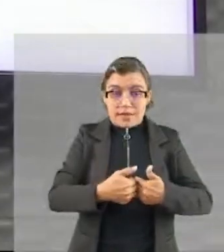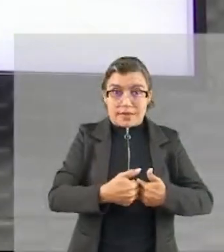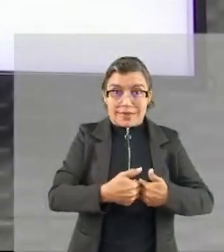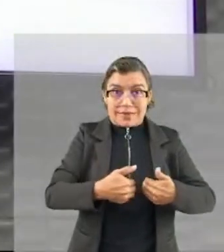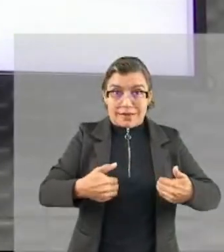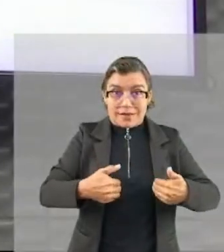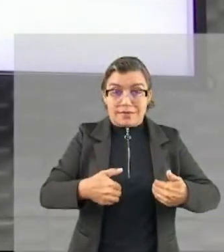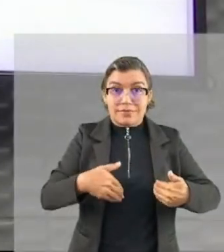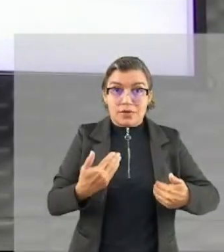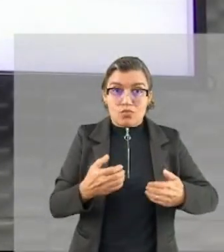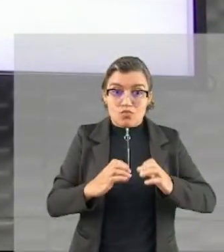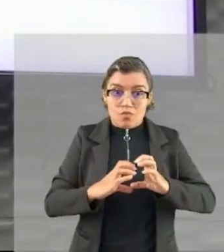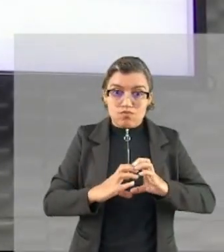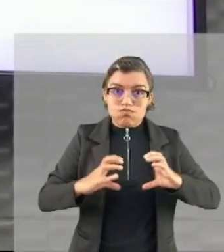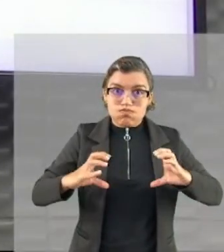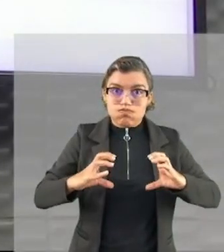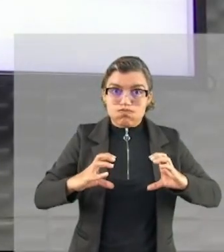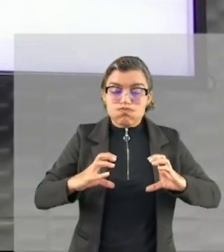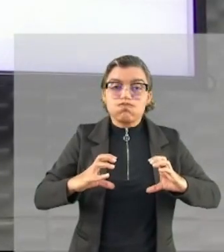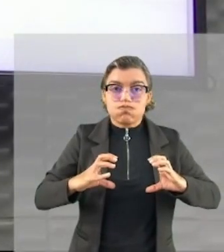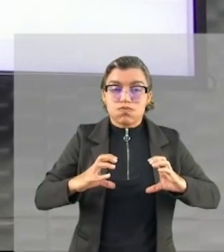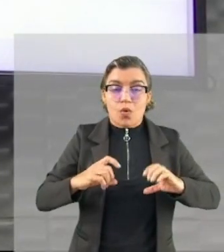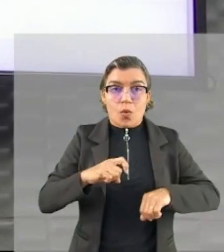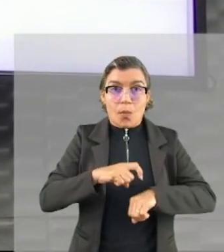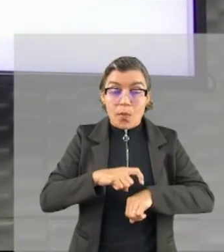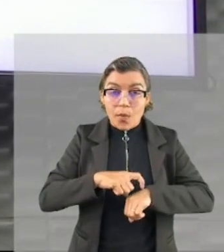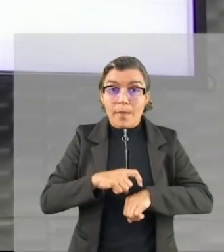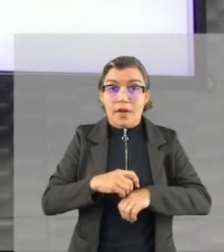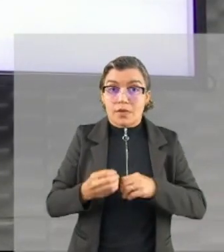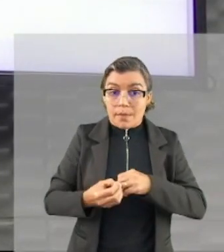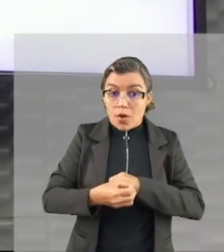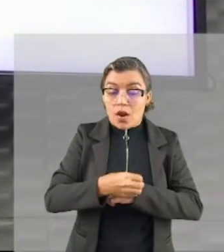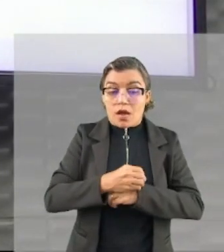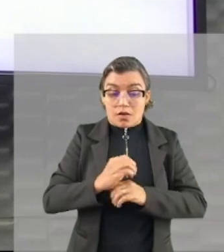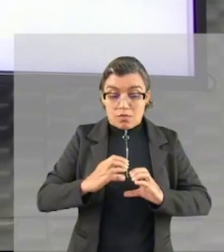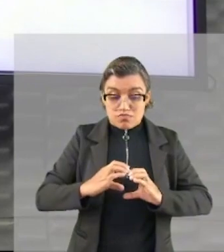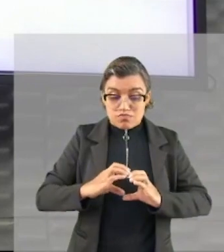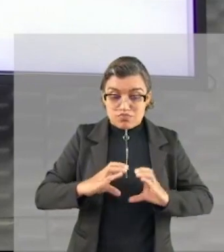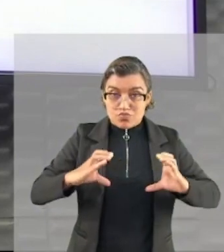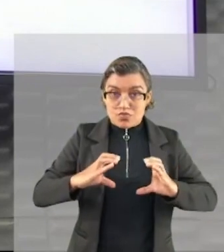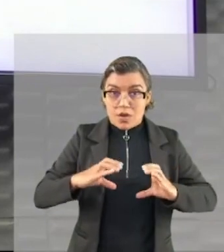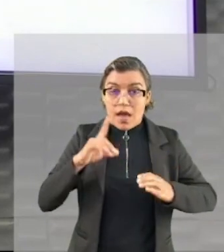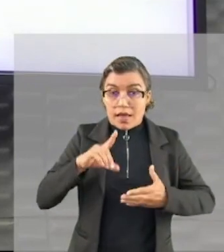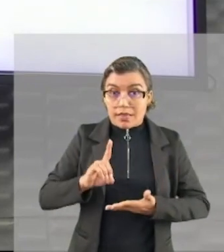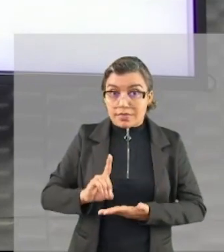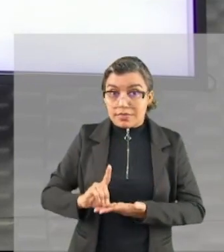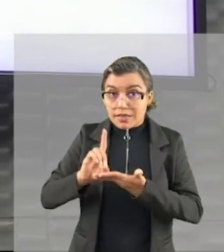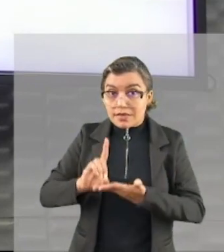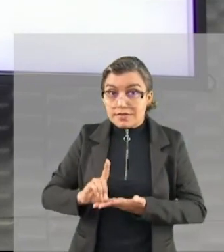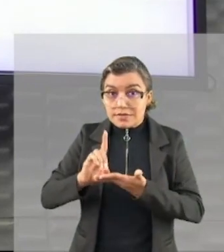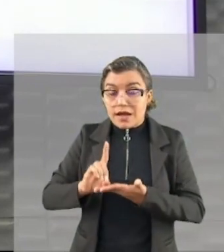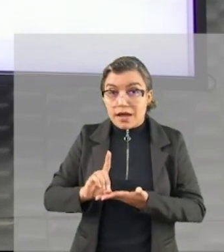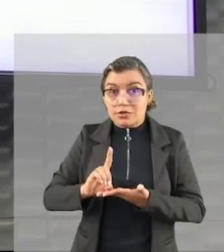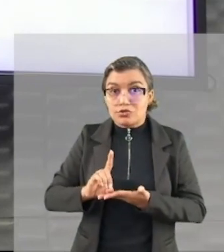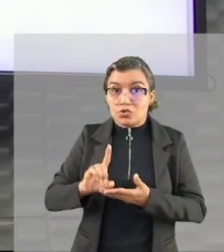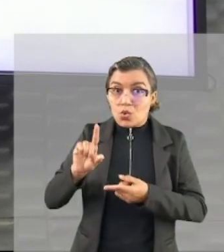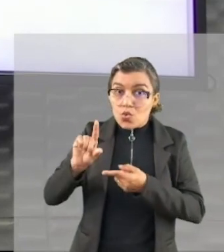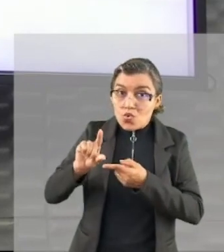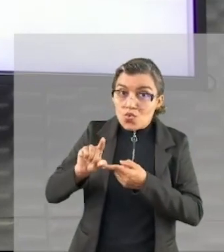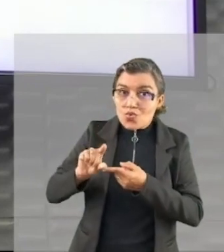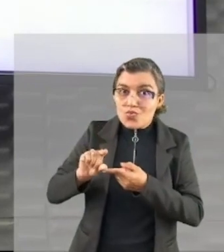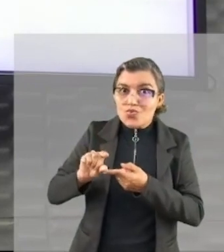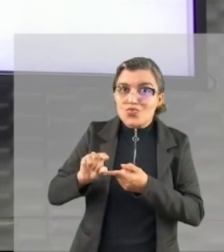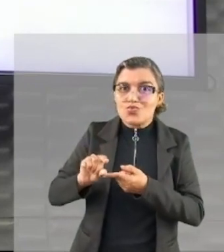de volume. Quando ela aumenta de volume, a gente diz que a densidade dela diminui, ou seja, ela